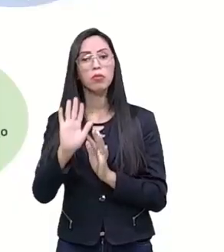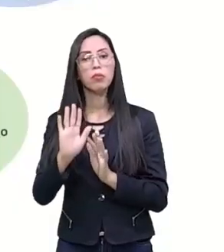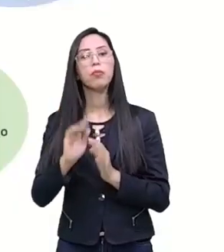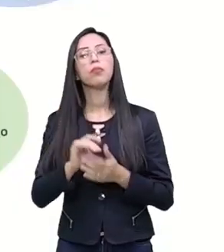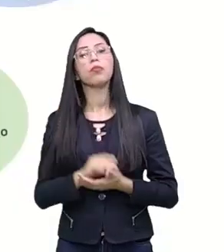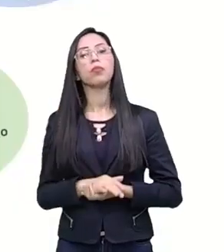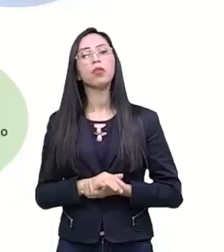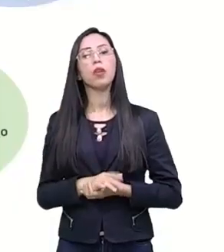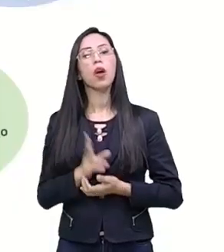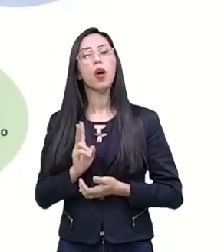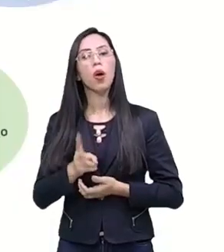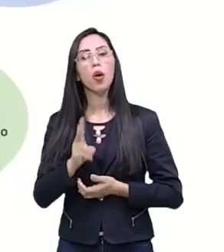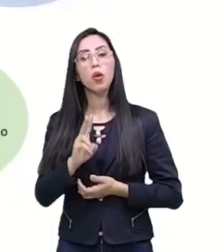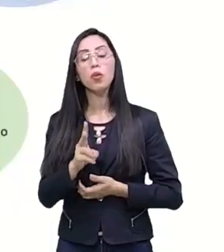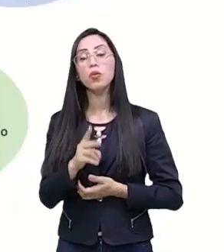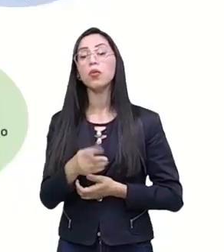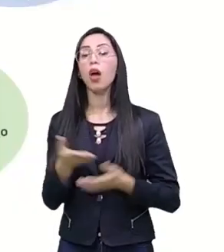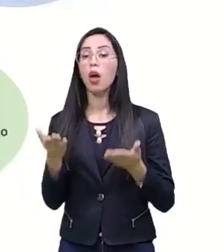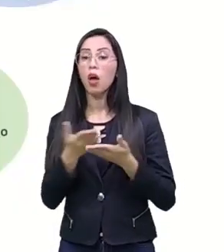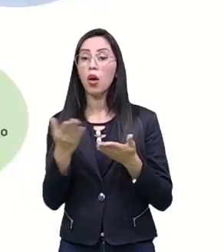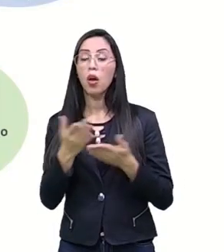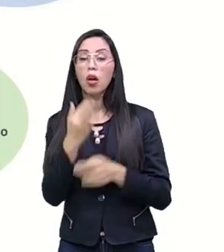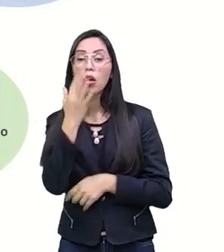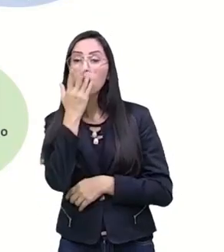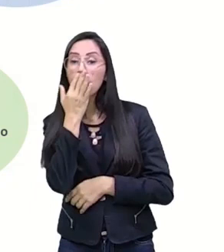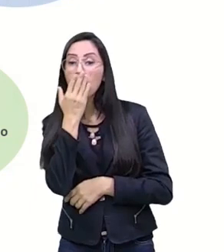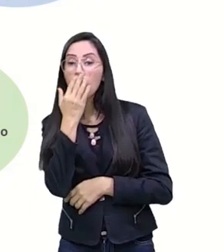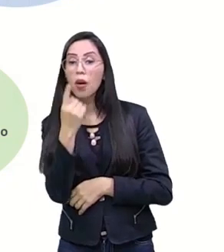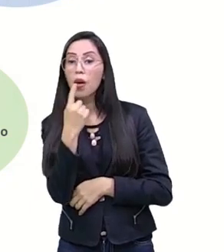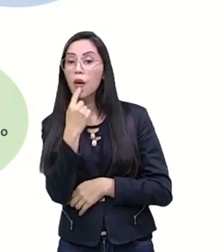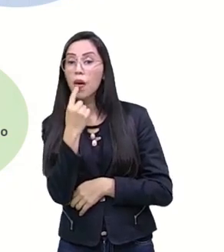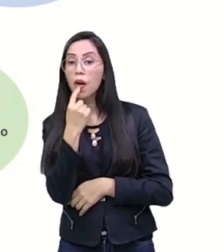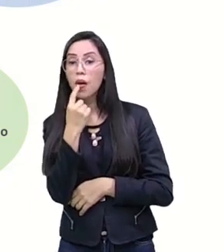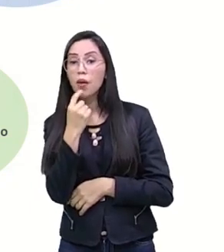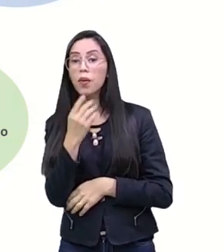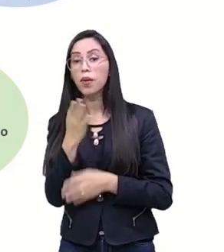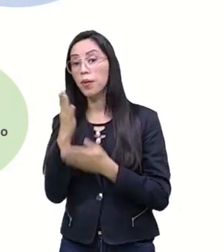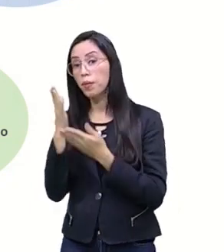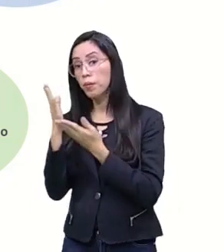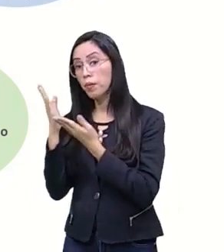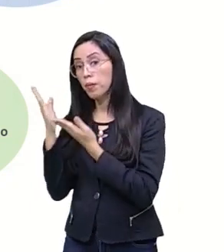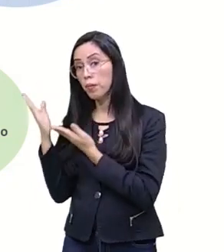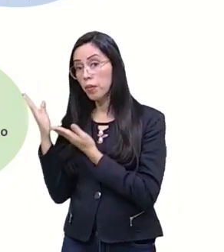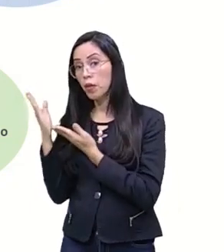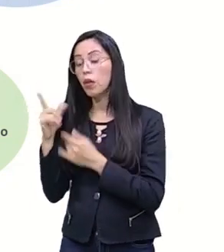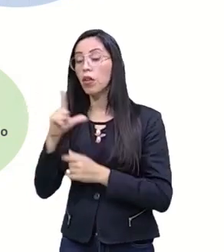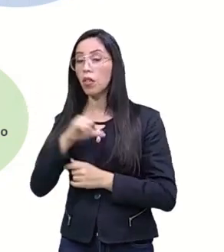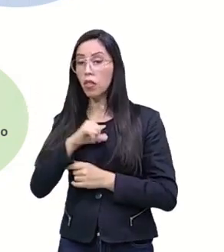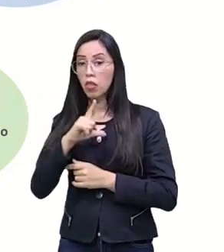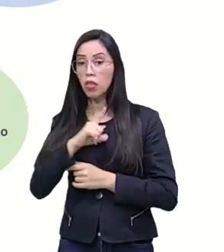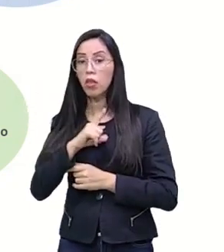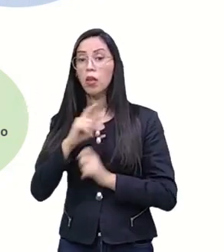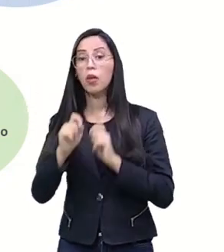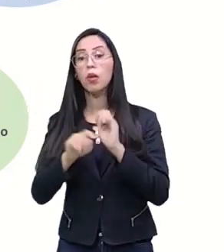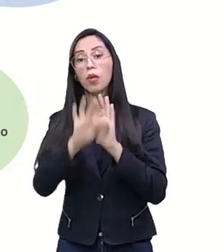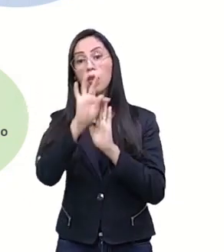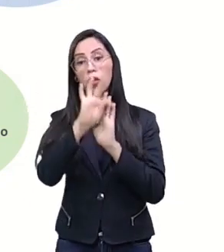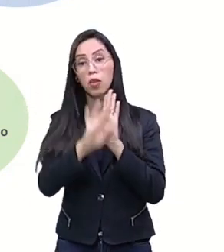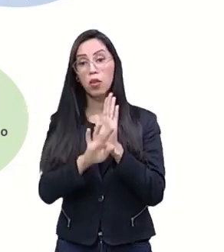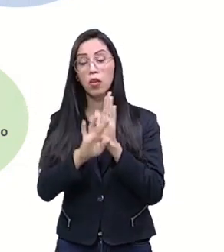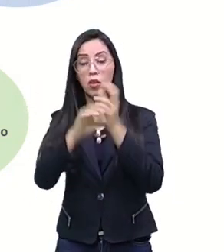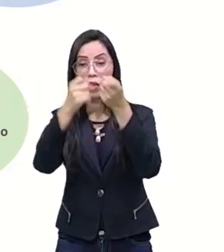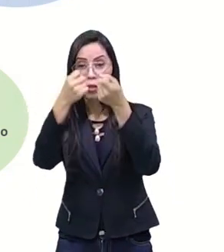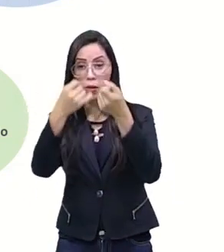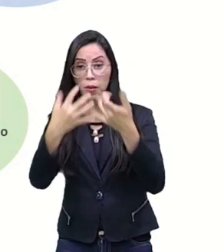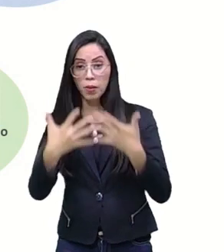aqui, Me acompanhe na cor vermelha, no círculo vermelho. Aqui eu tenho o explicativo. O que é